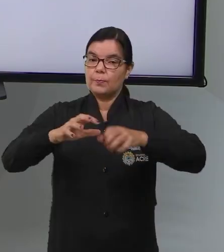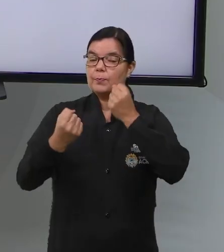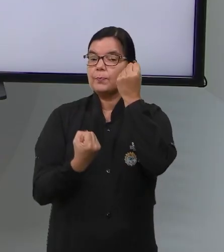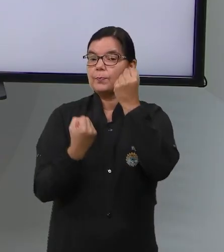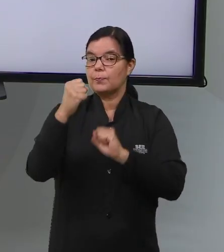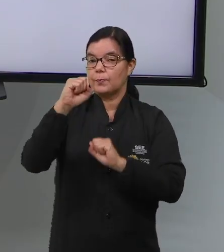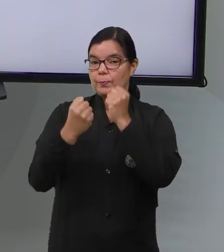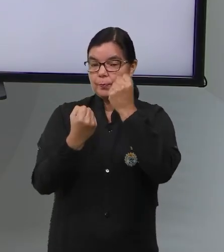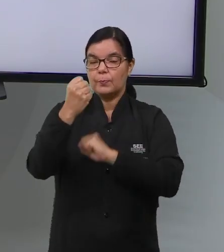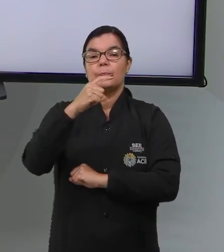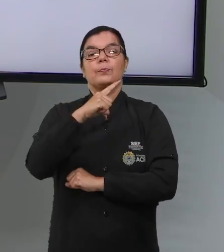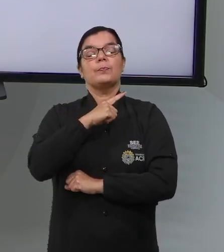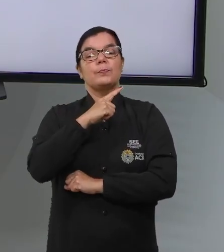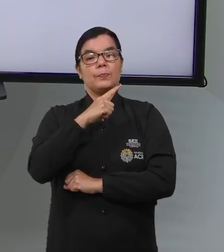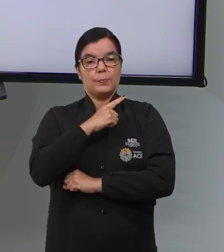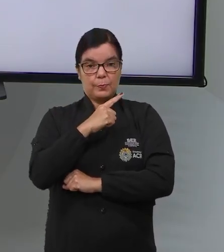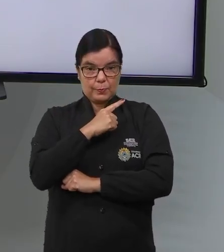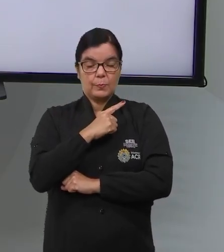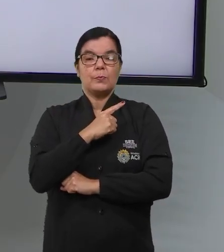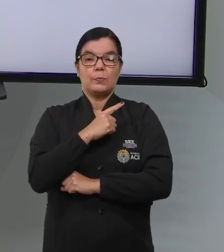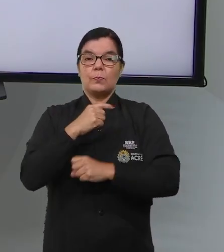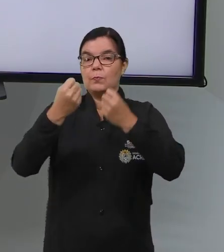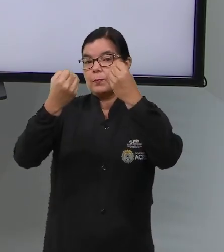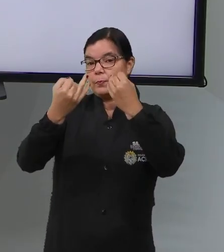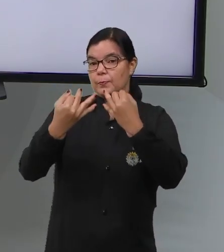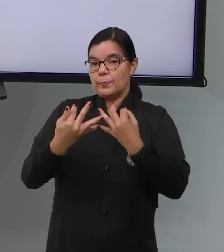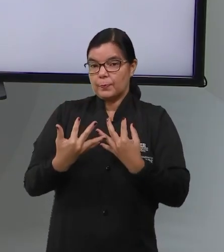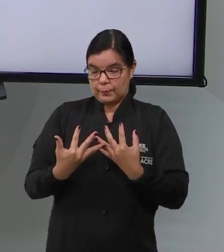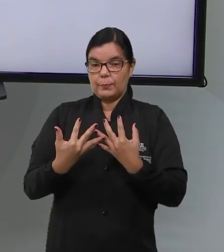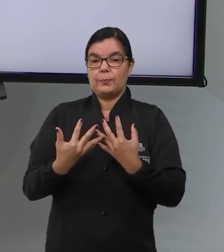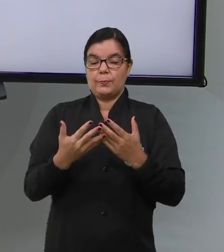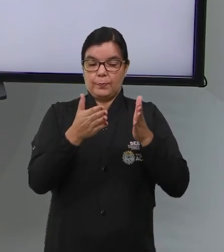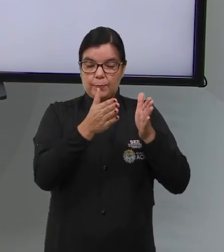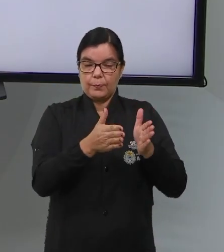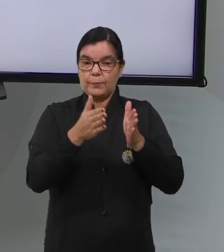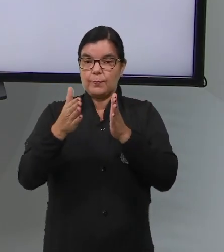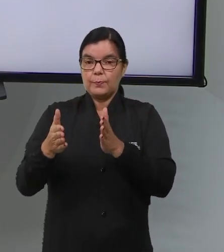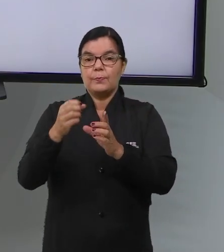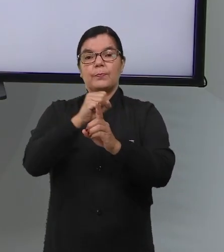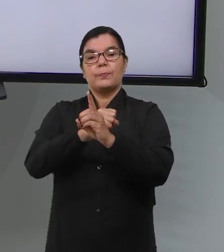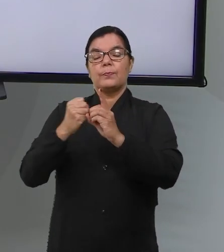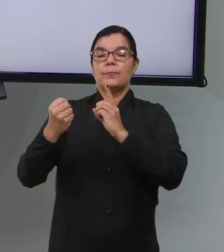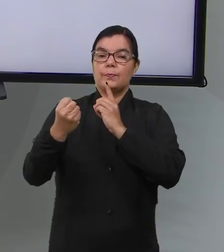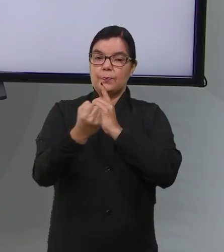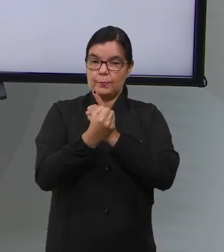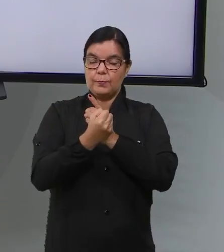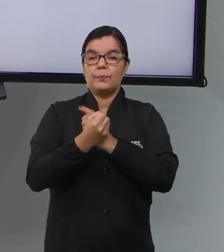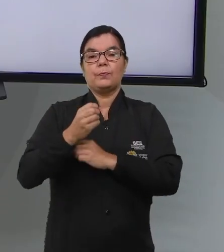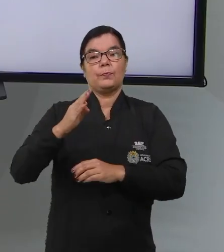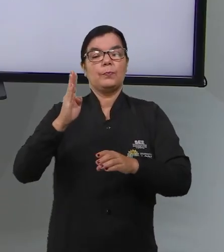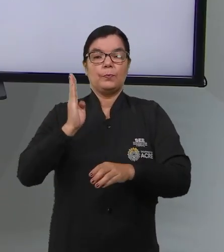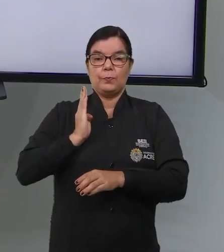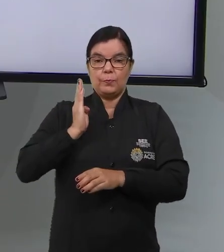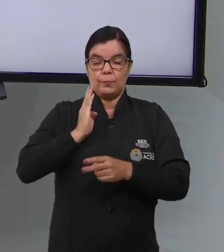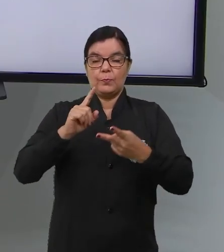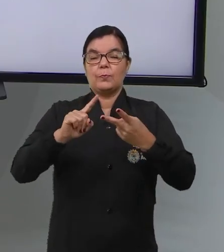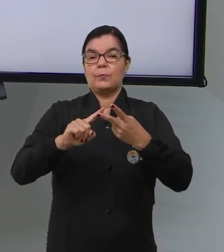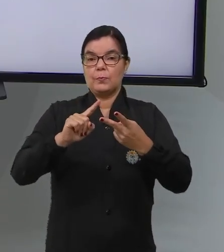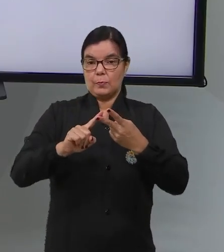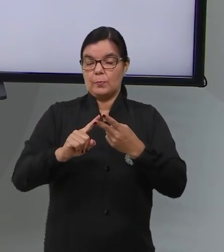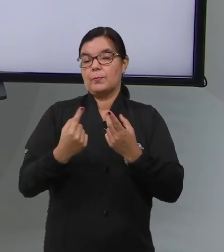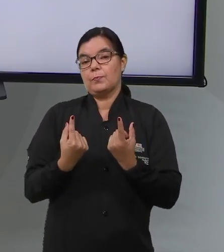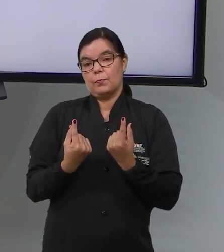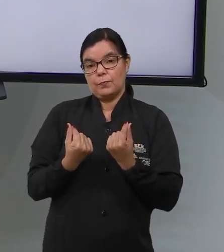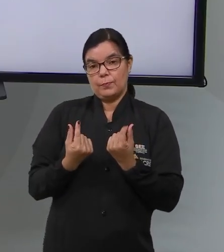que, inclusive, nós tivemos a definição das classes sociais, burguesia e